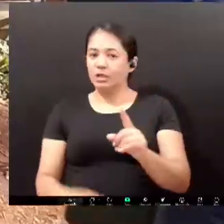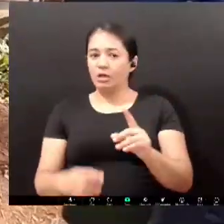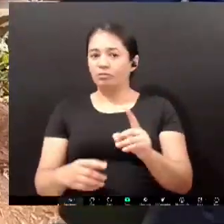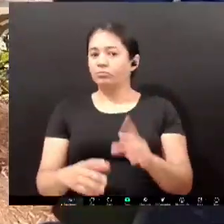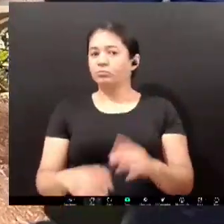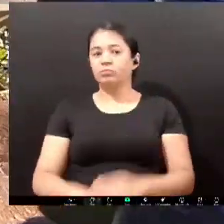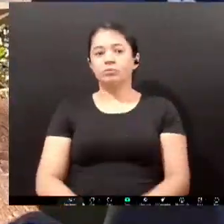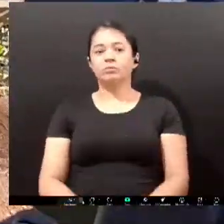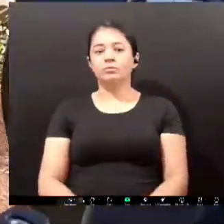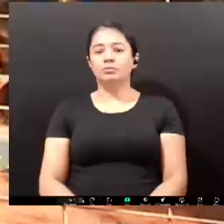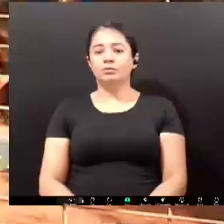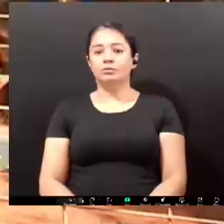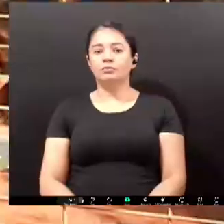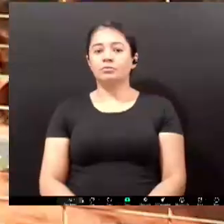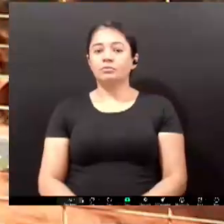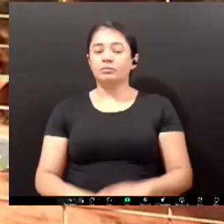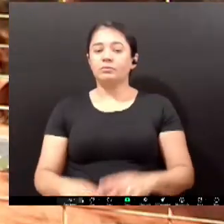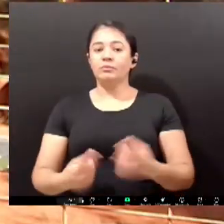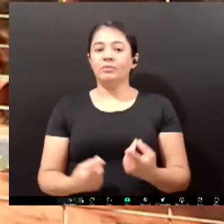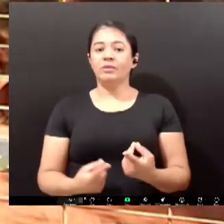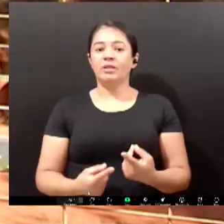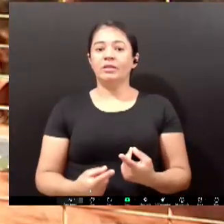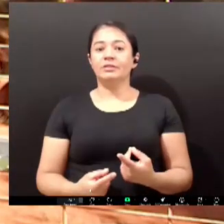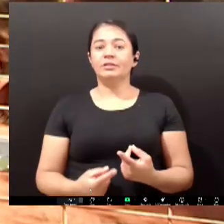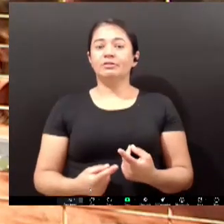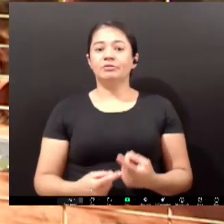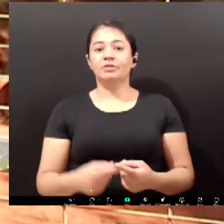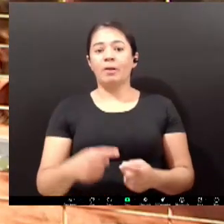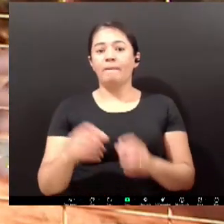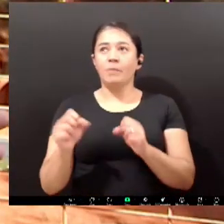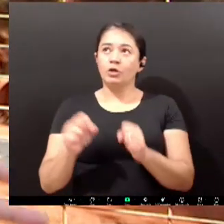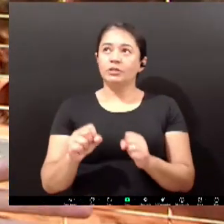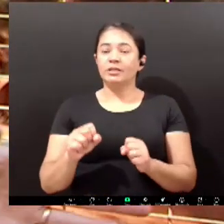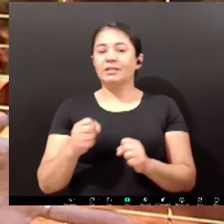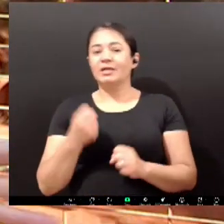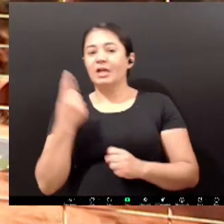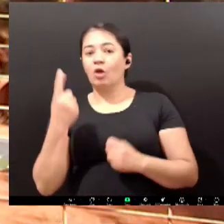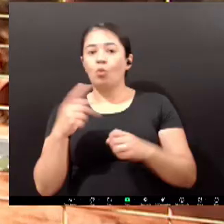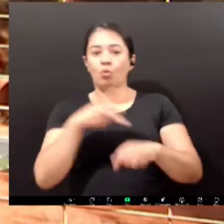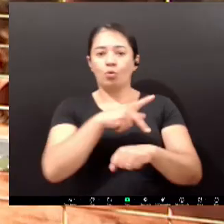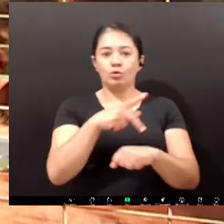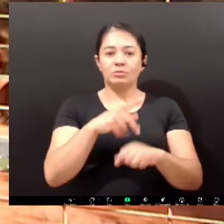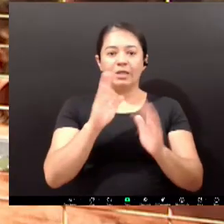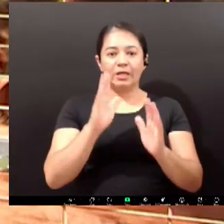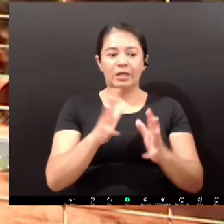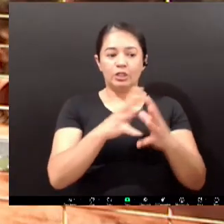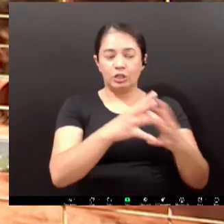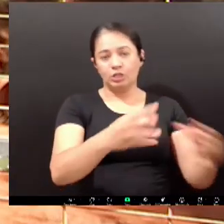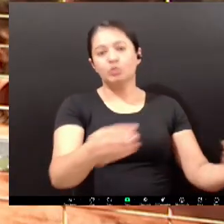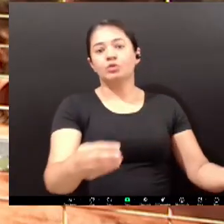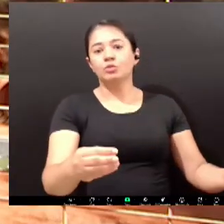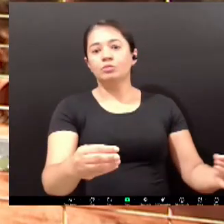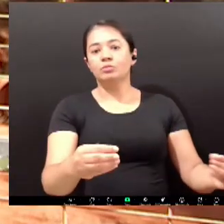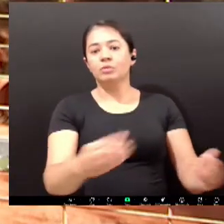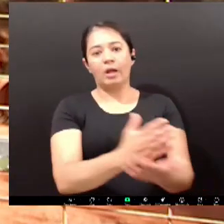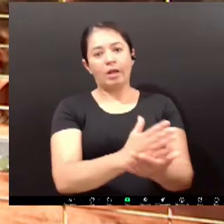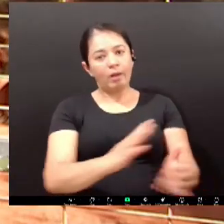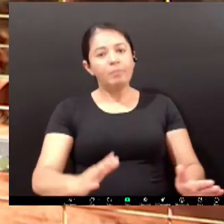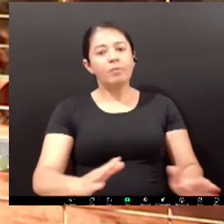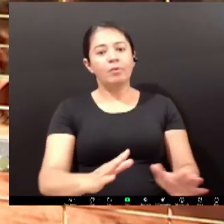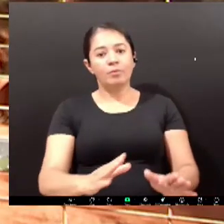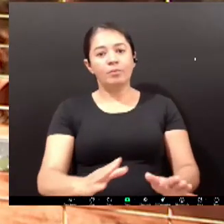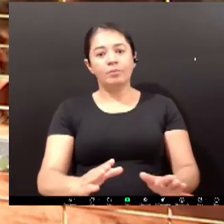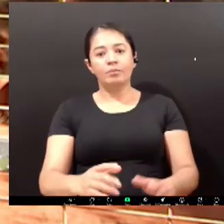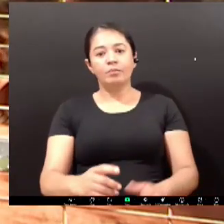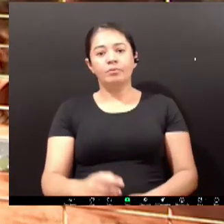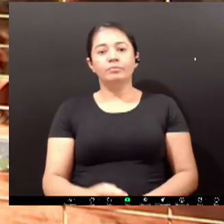na classificação da IUCN, pode ser que alguns países ela seja considerada ameaçada de